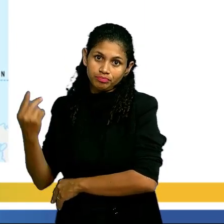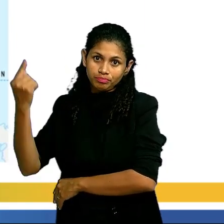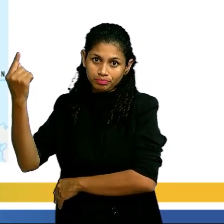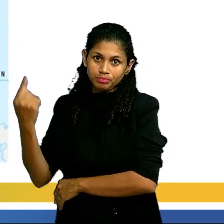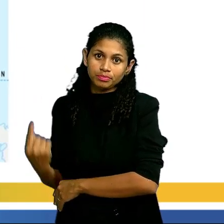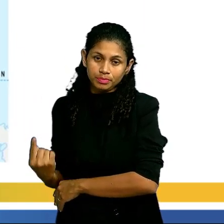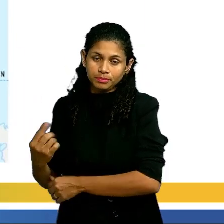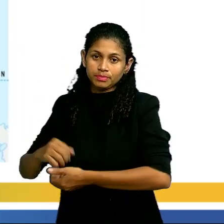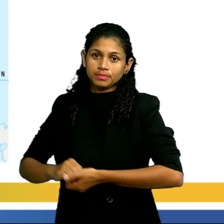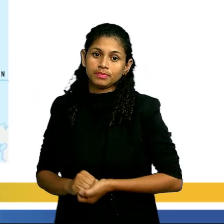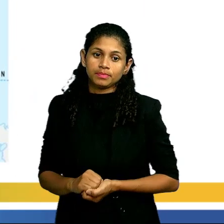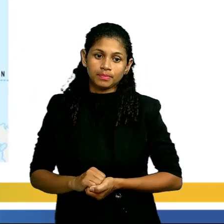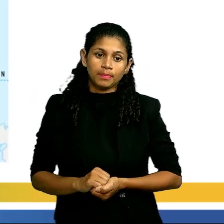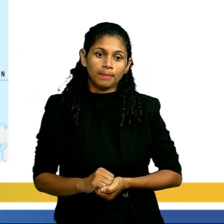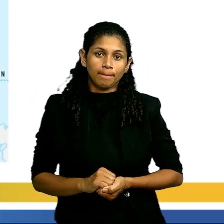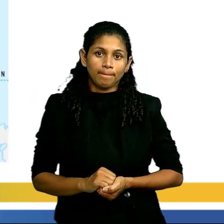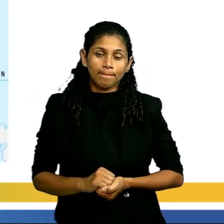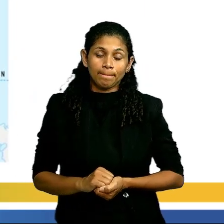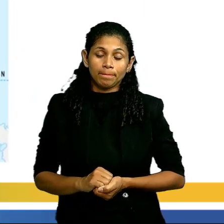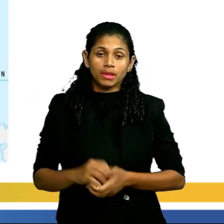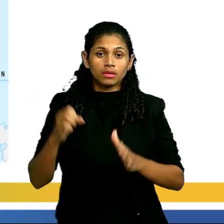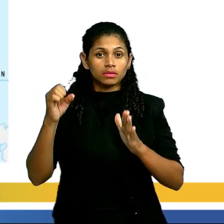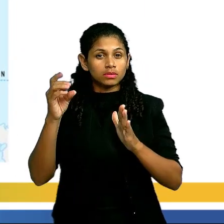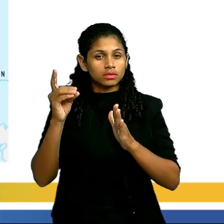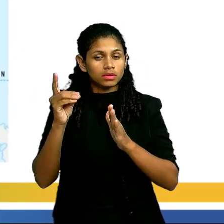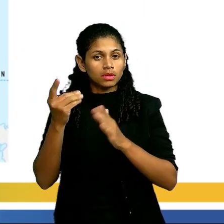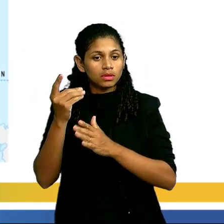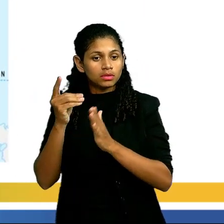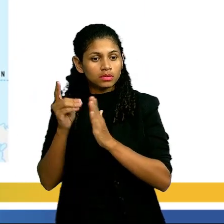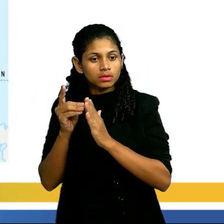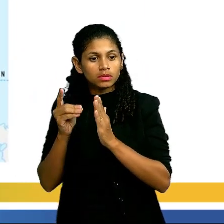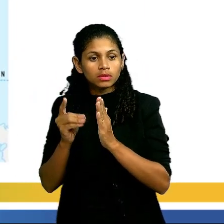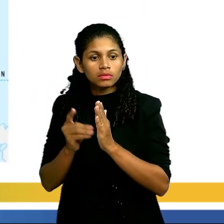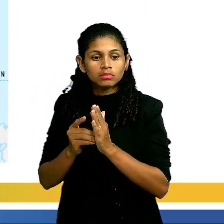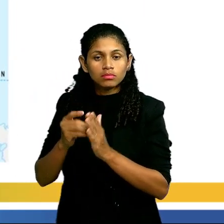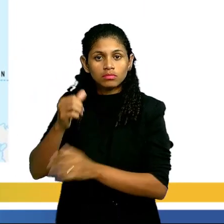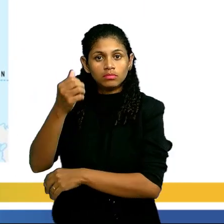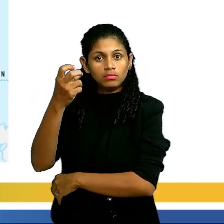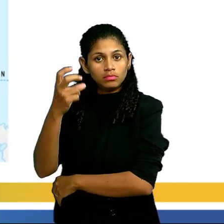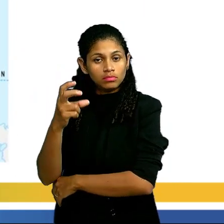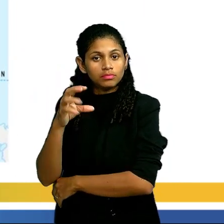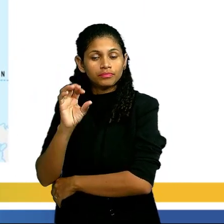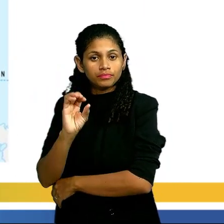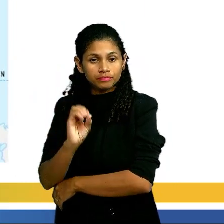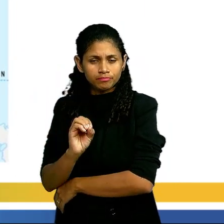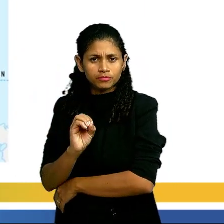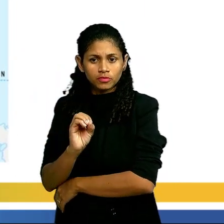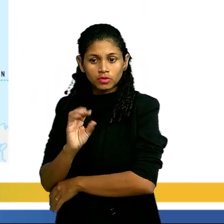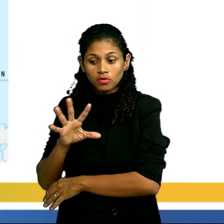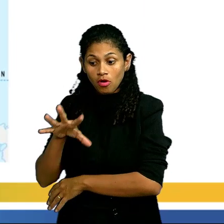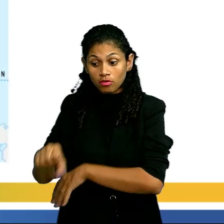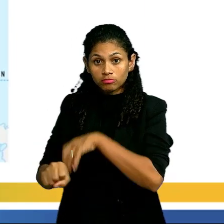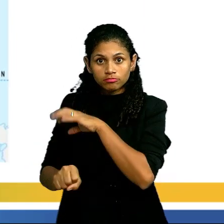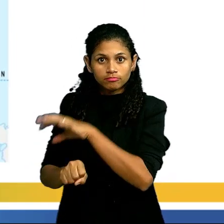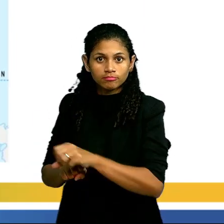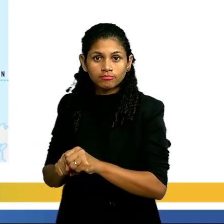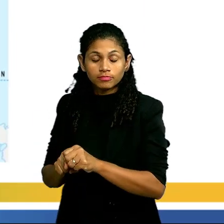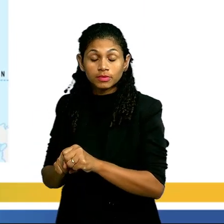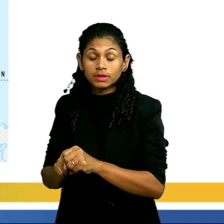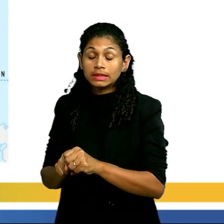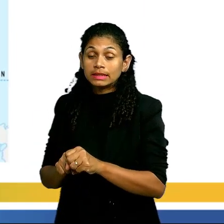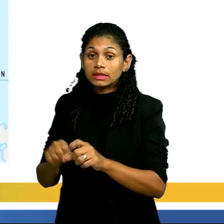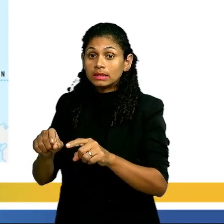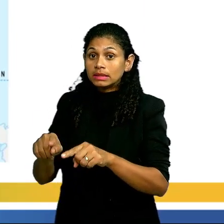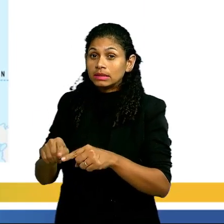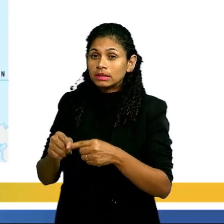Estados Unidos. Então, na década de 50, né, os coreanos do norte vão invadir e a ONU vai fazer o quê? A ONU vai